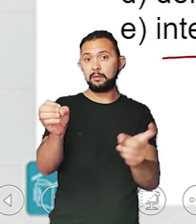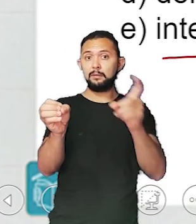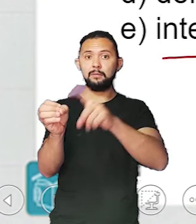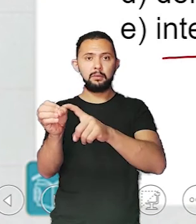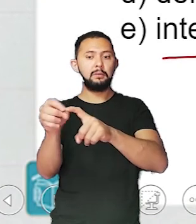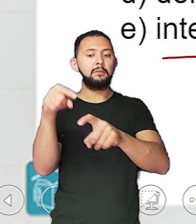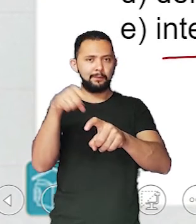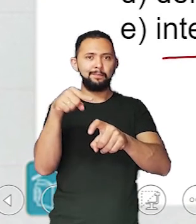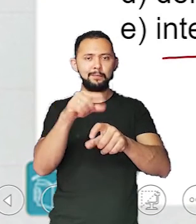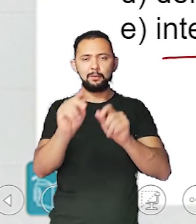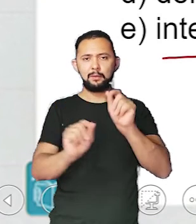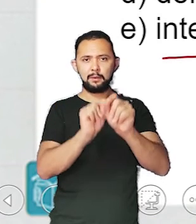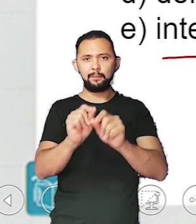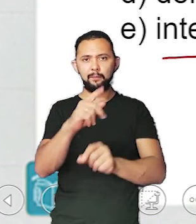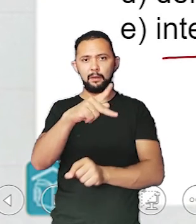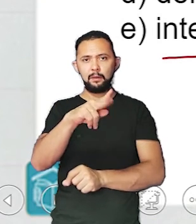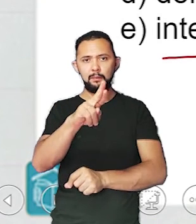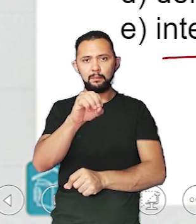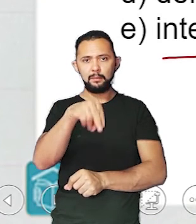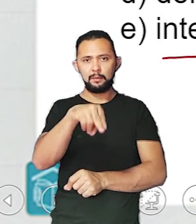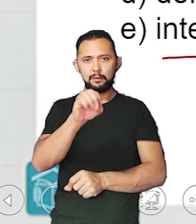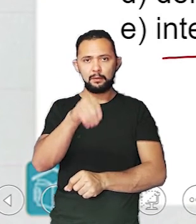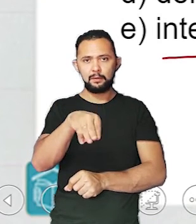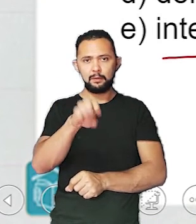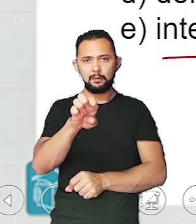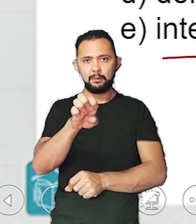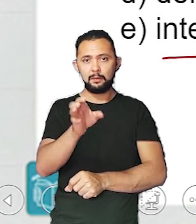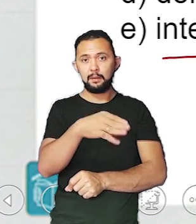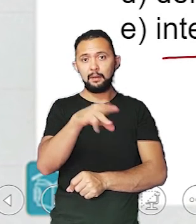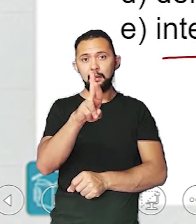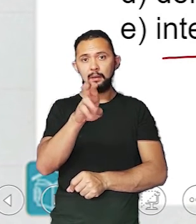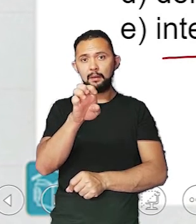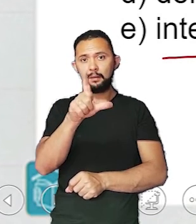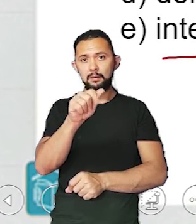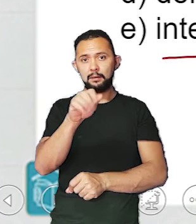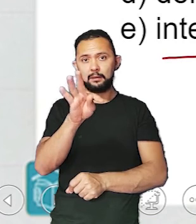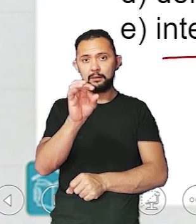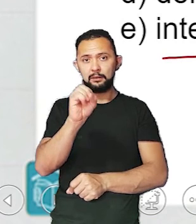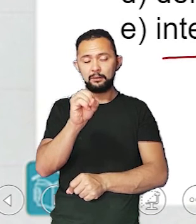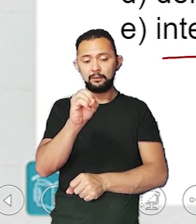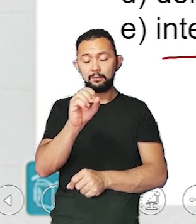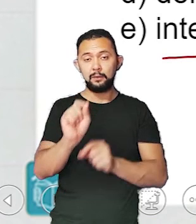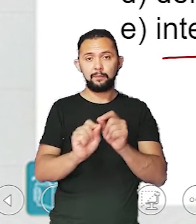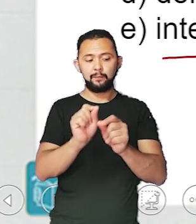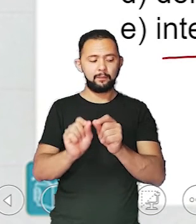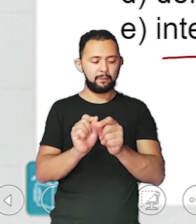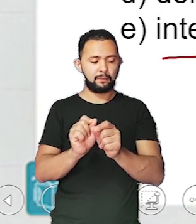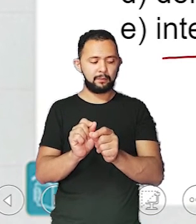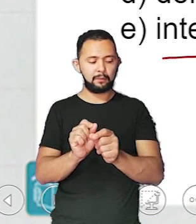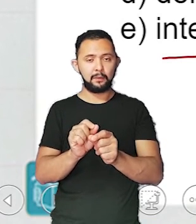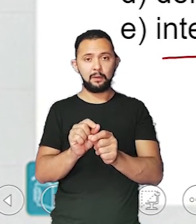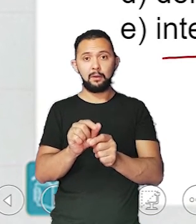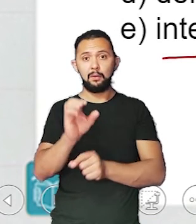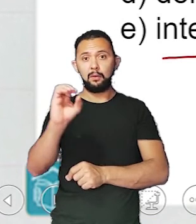que é o pronome relativo. Mas vamos fazer aquele nosso velho bizu, né? Sapo, masculino, singular. Então, vamos trocar pelo